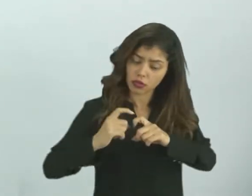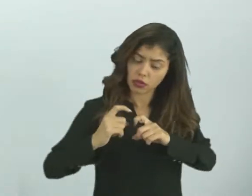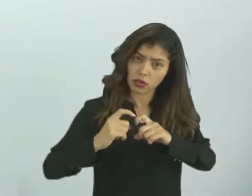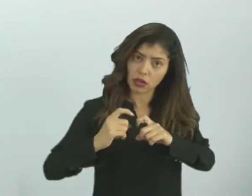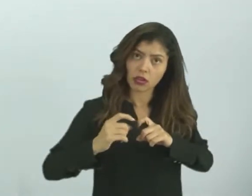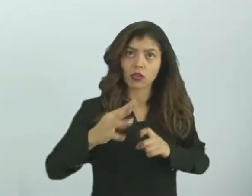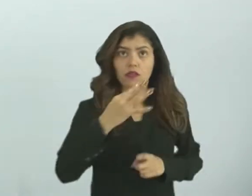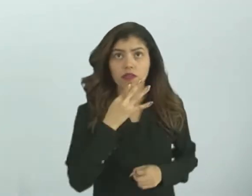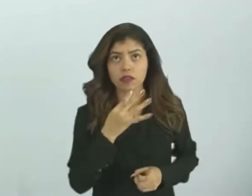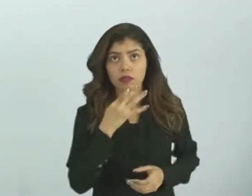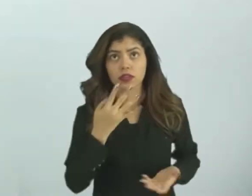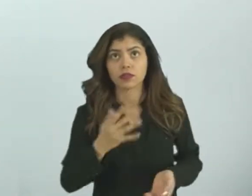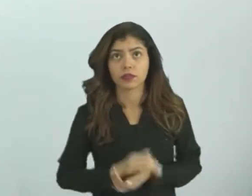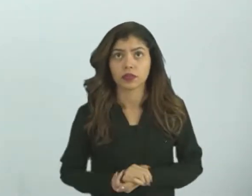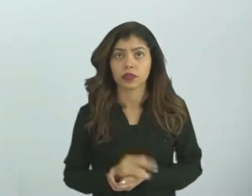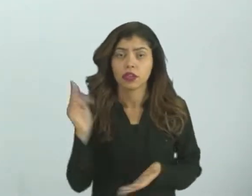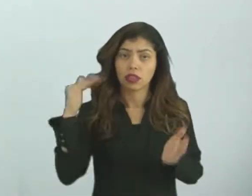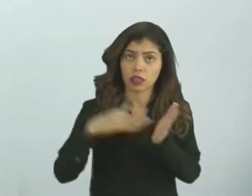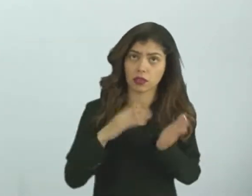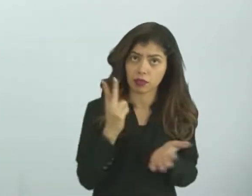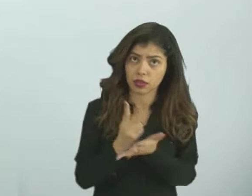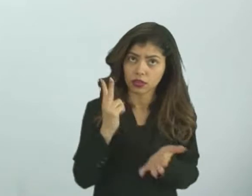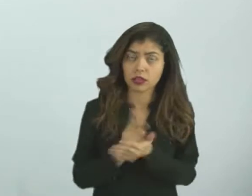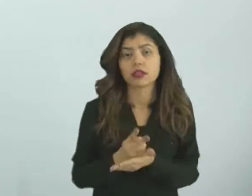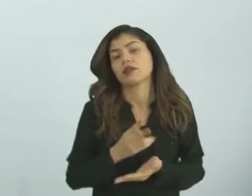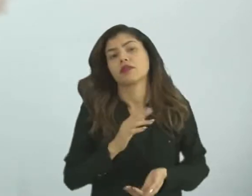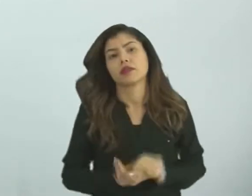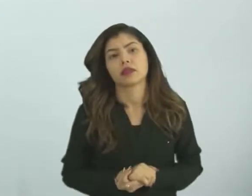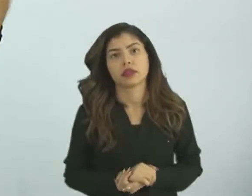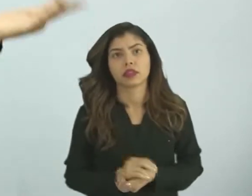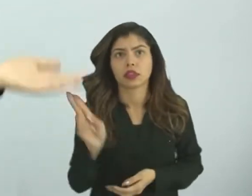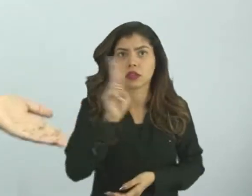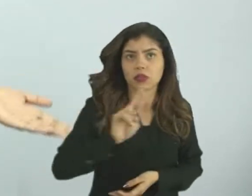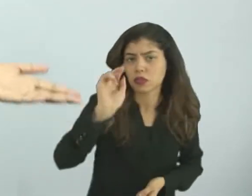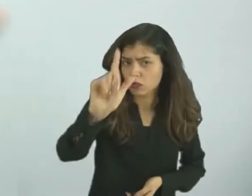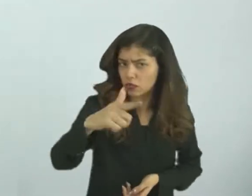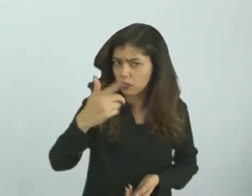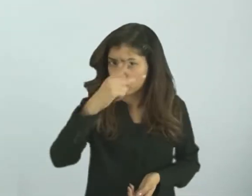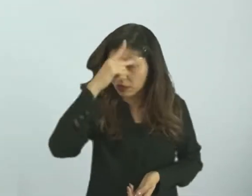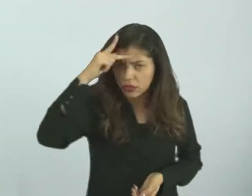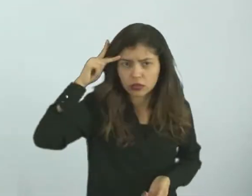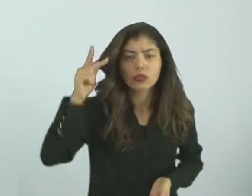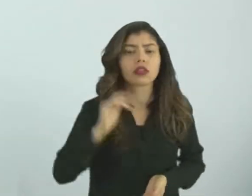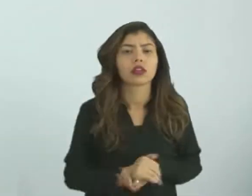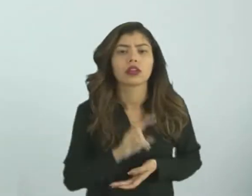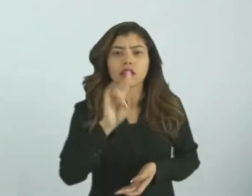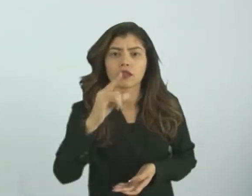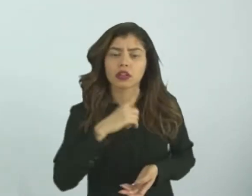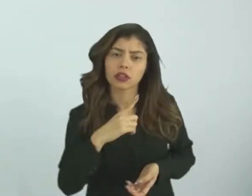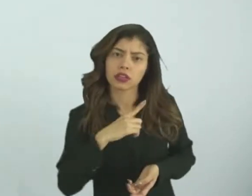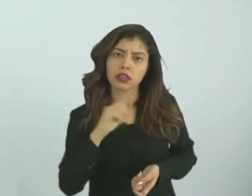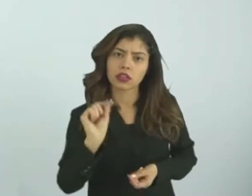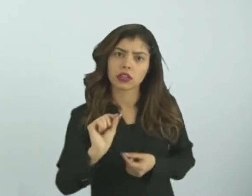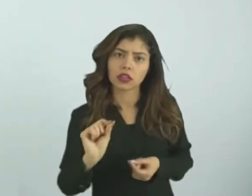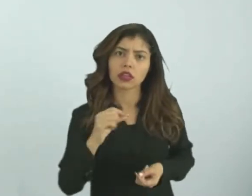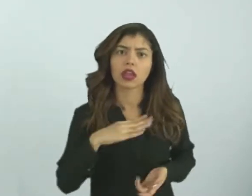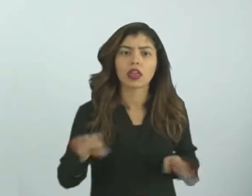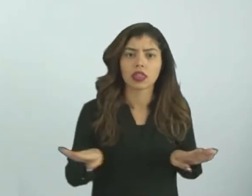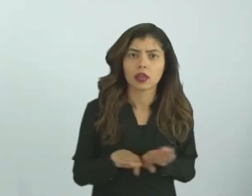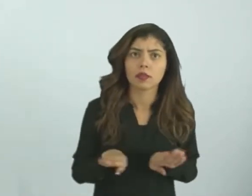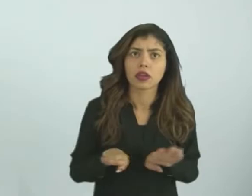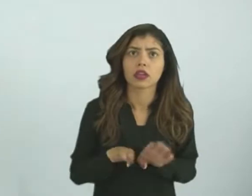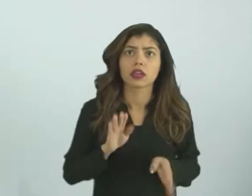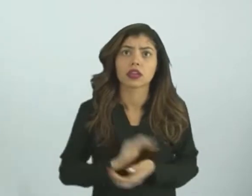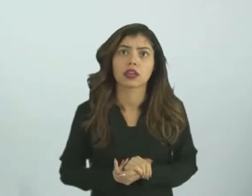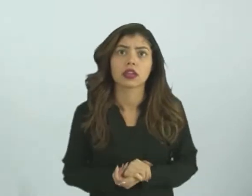falta de conhecimento, ou até mesmo utilizam porque deu certo com outra pessoa e pensa que vai dar certo com ela